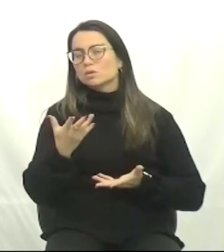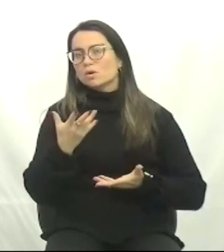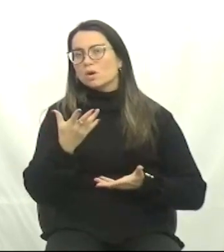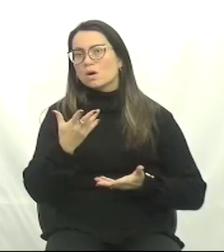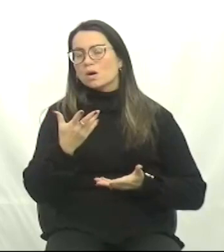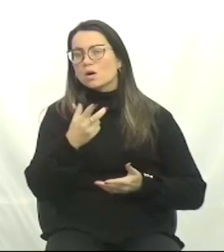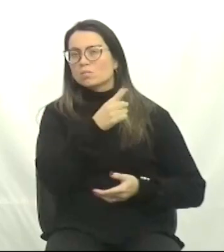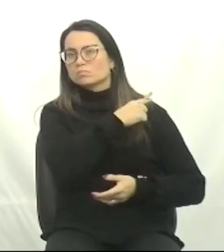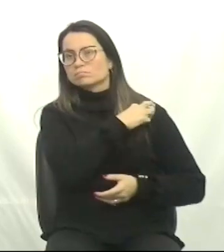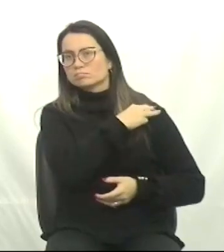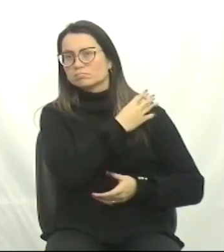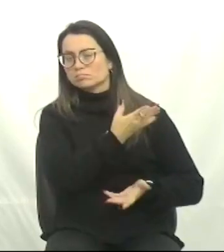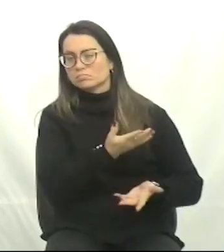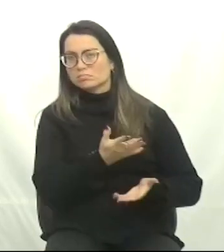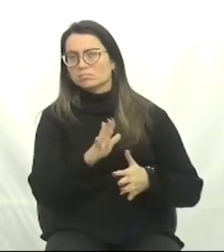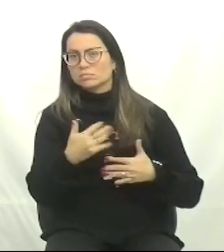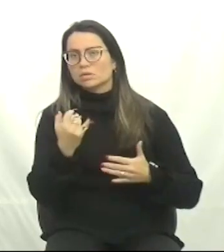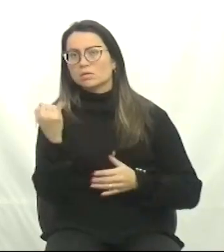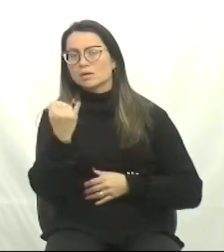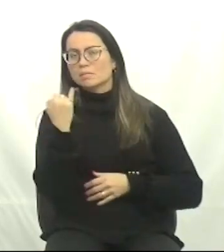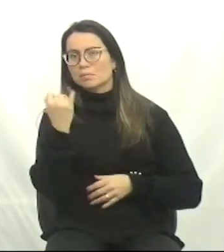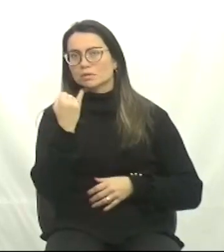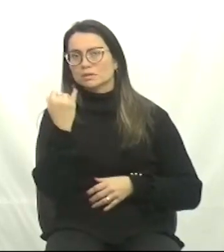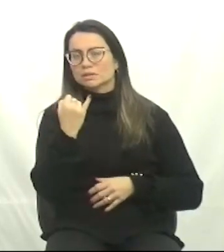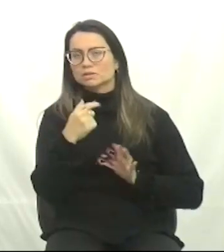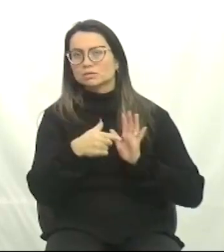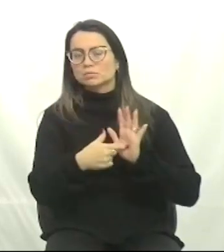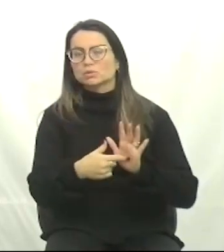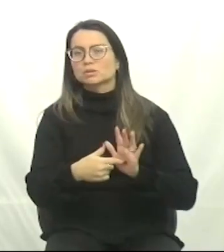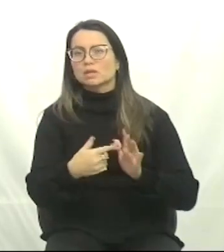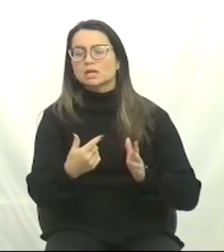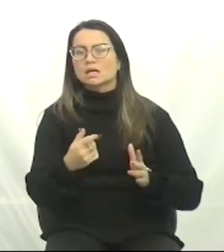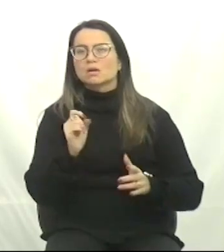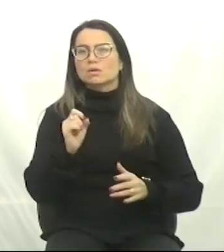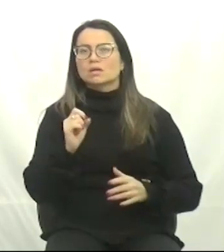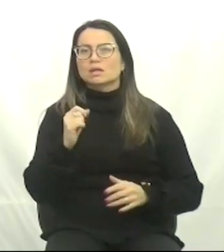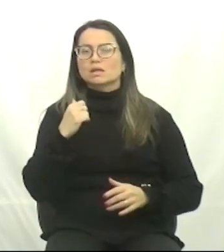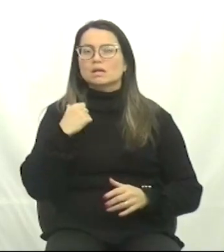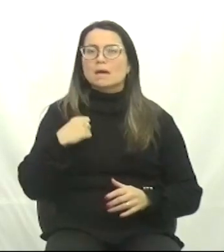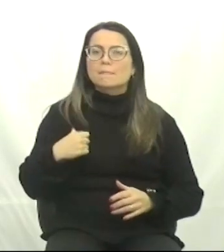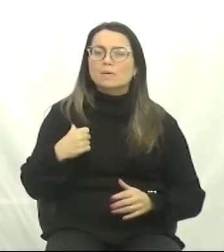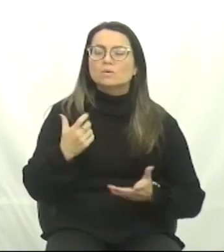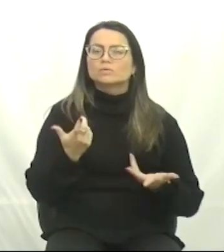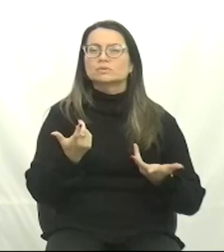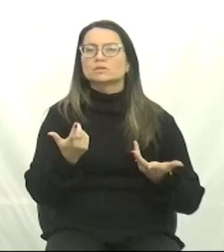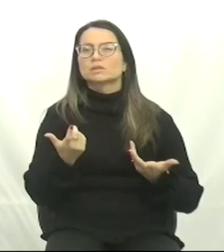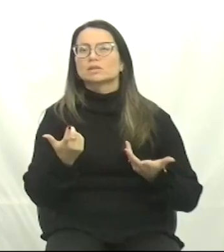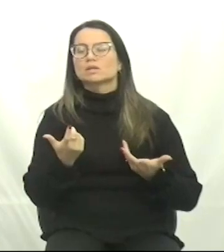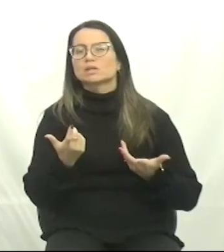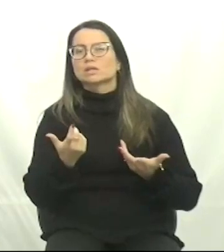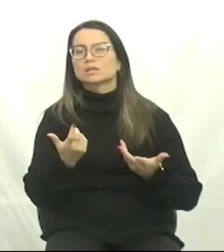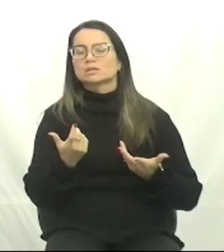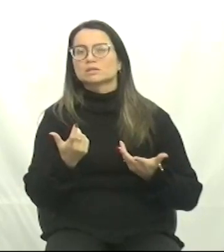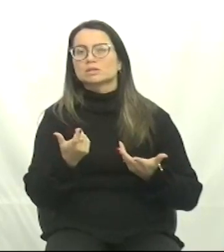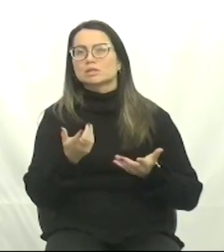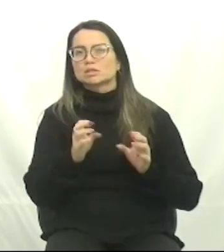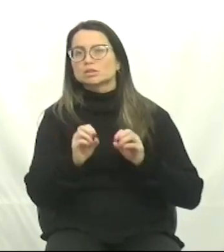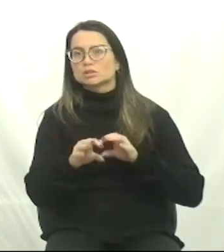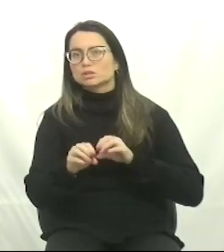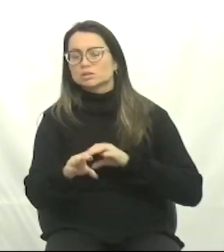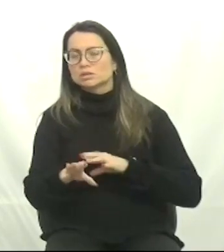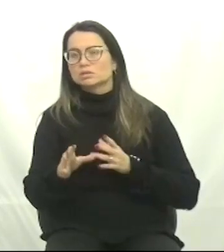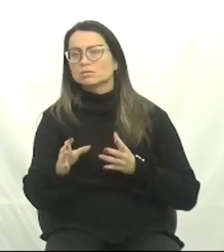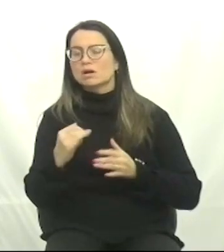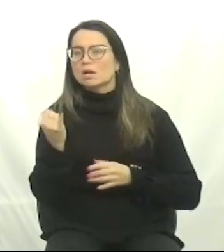destacar o papel fundamental que essas bolsas do UNIEDU desempenham na vida dos estudantes catarinenses e